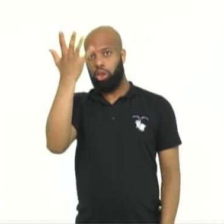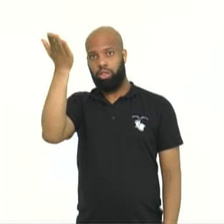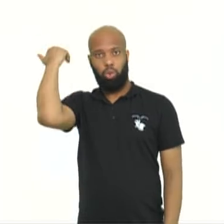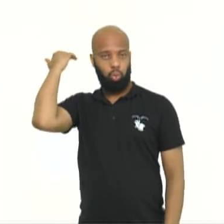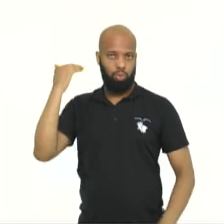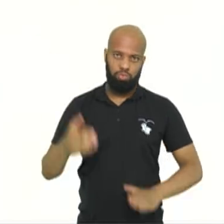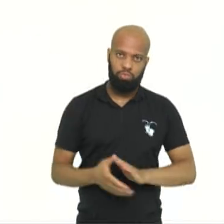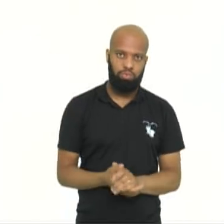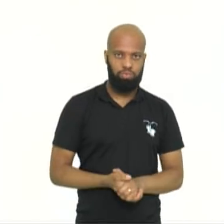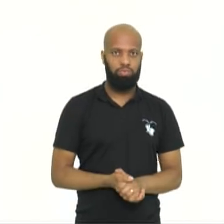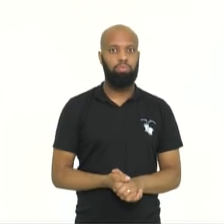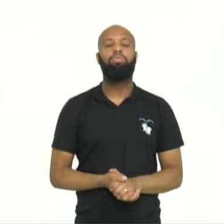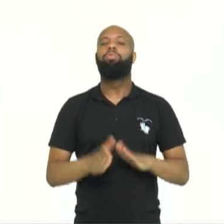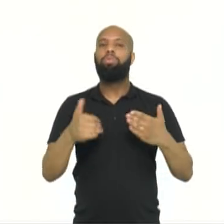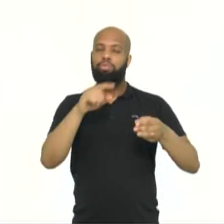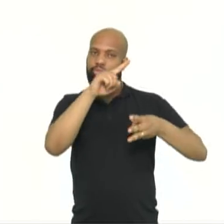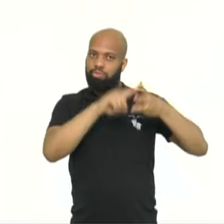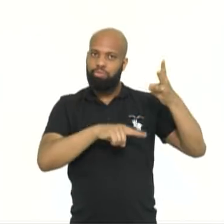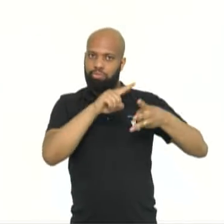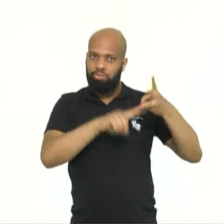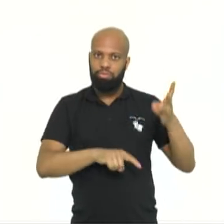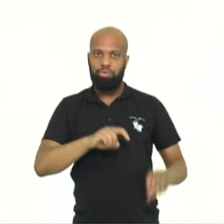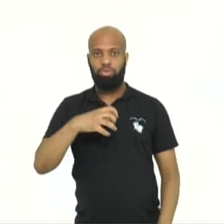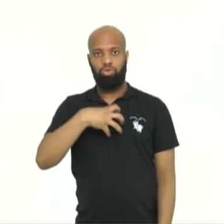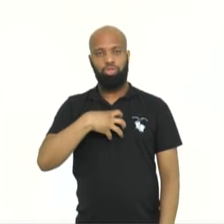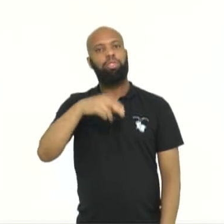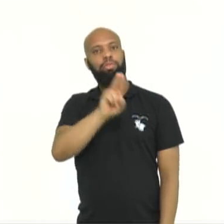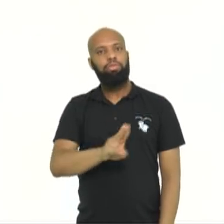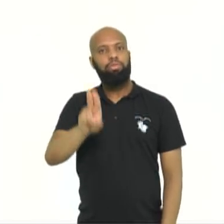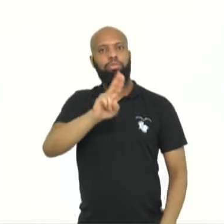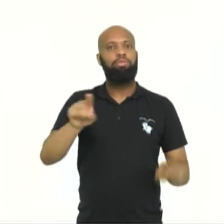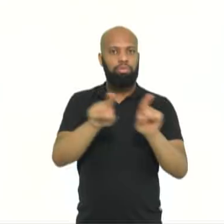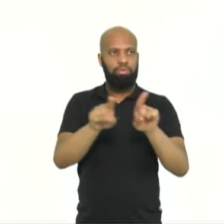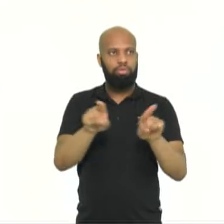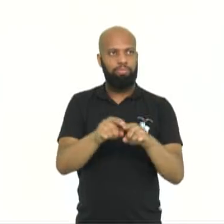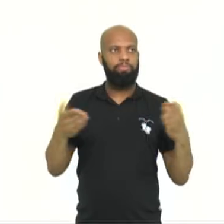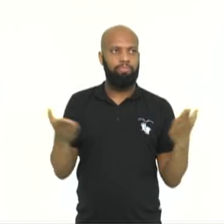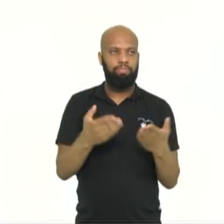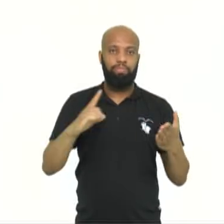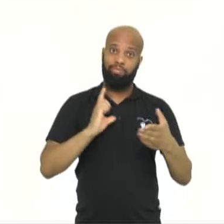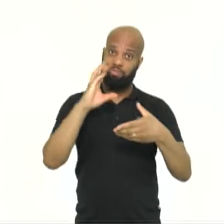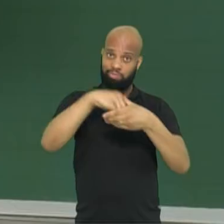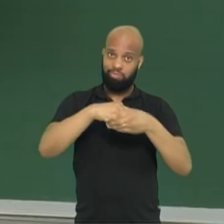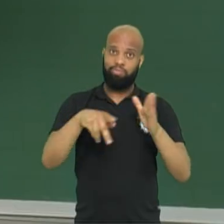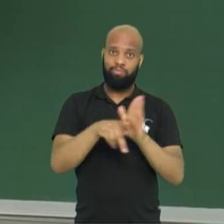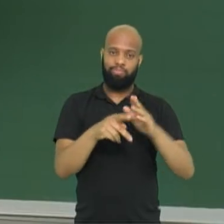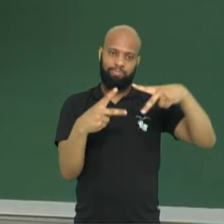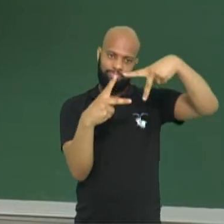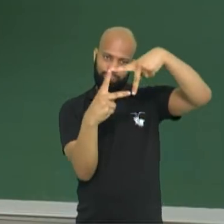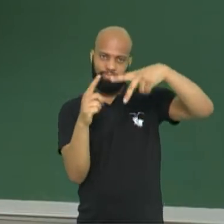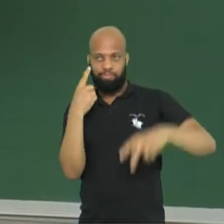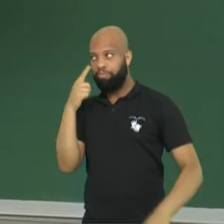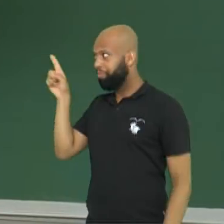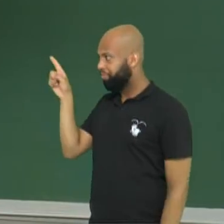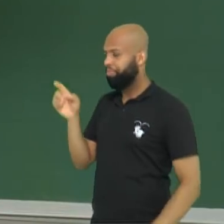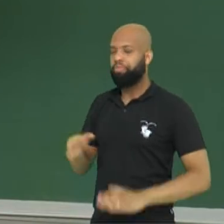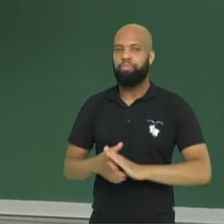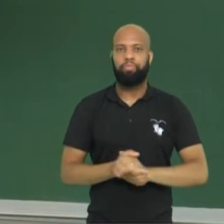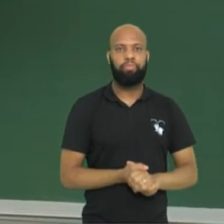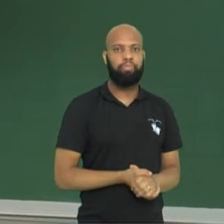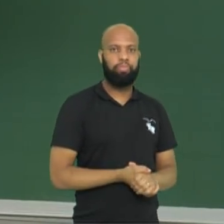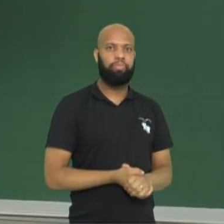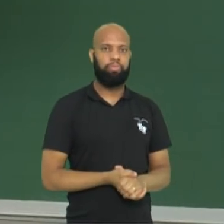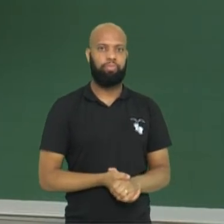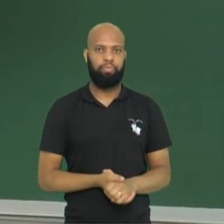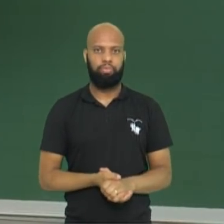essas três formas, então, verbais foram utilizadas aqui neste trecho, né? Nesta parte do quadrinho da tirinha,